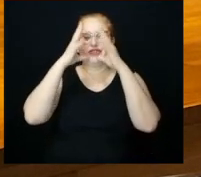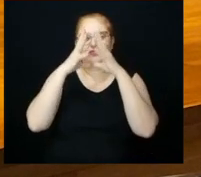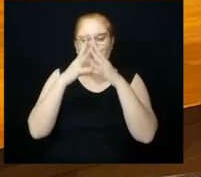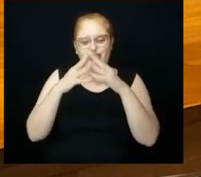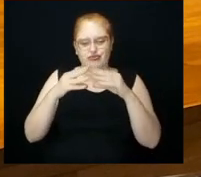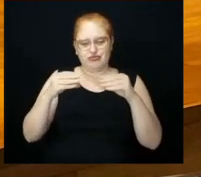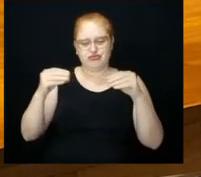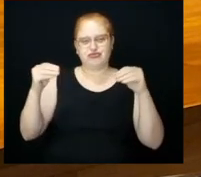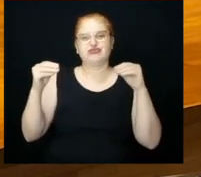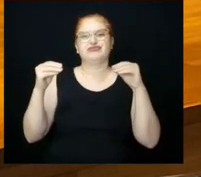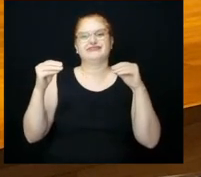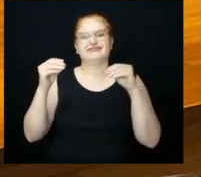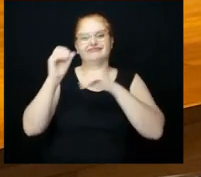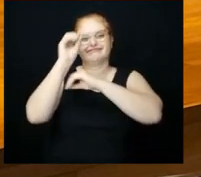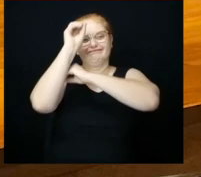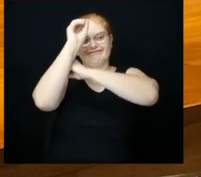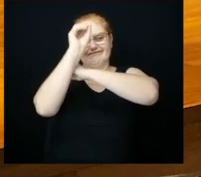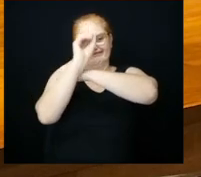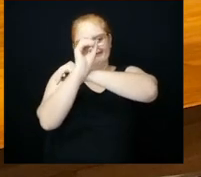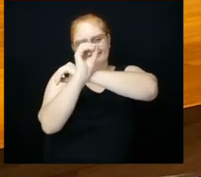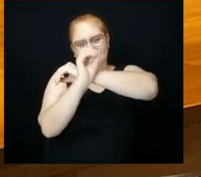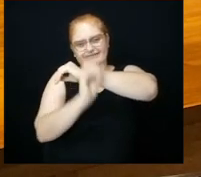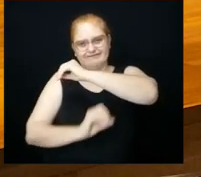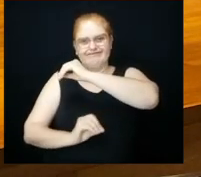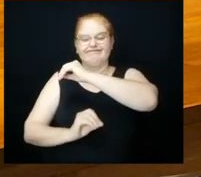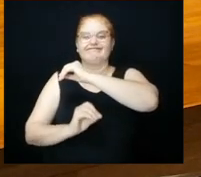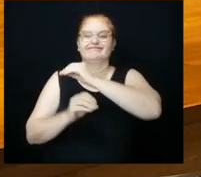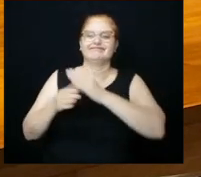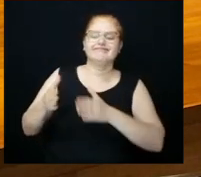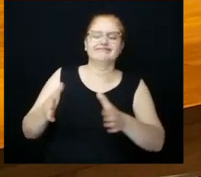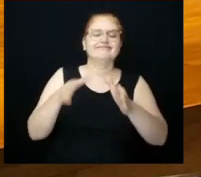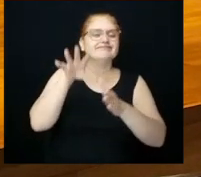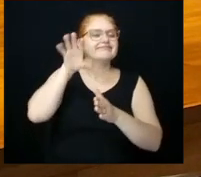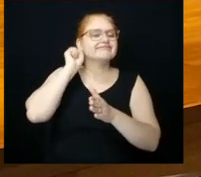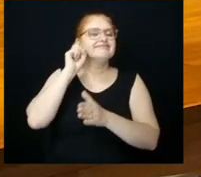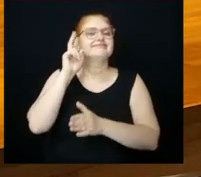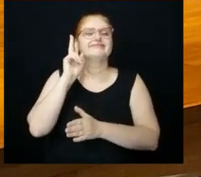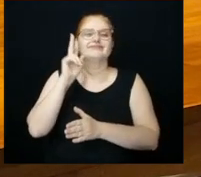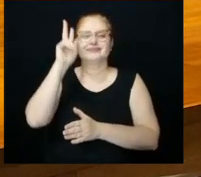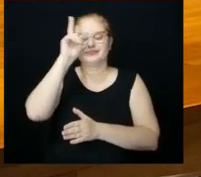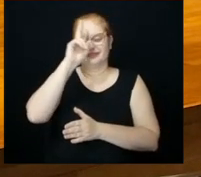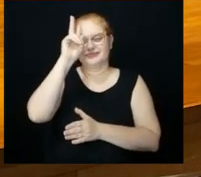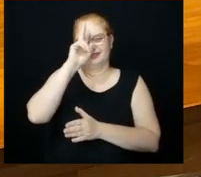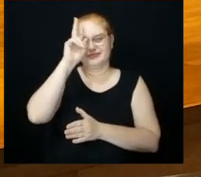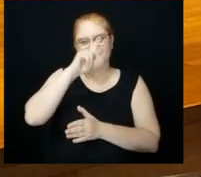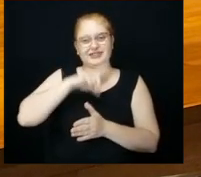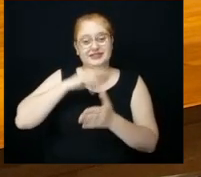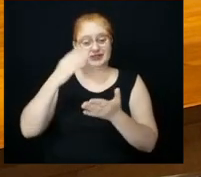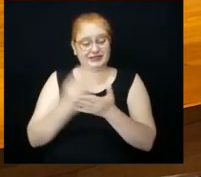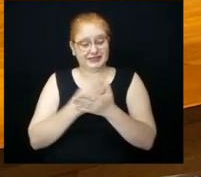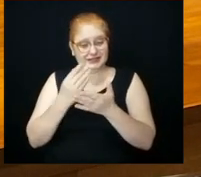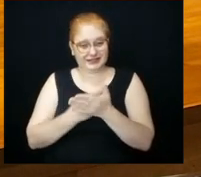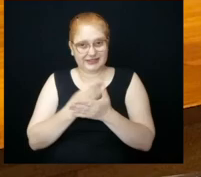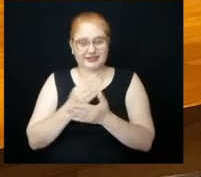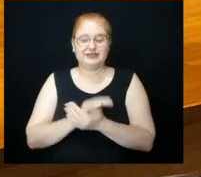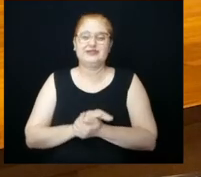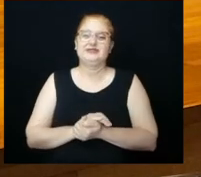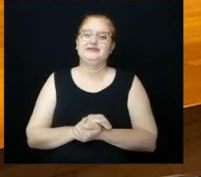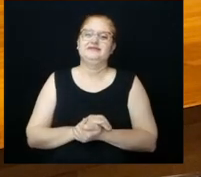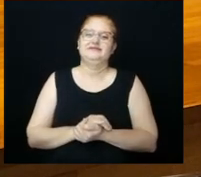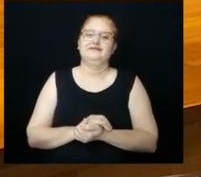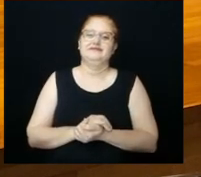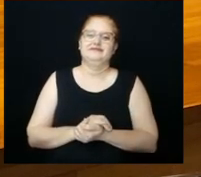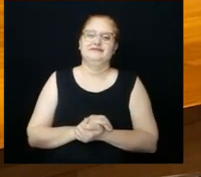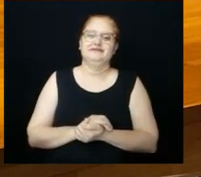enluarando. Pratinhada, a estrada escuta a história que desponta dos cadernos. Quero pôr os tempos.